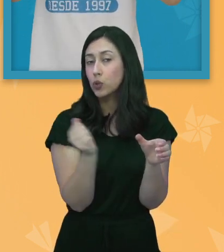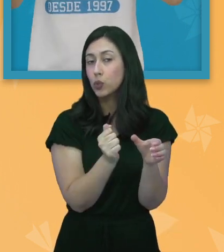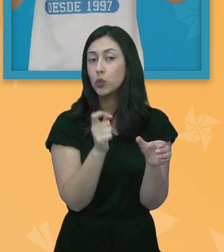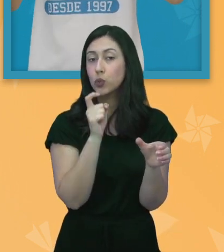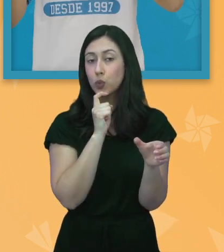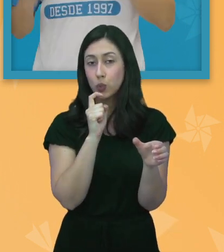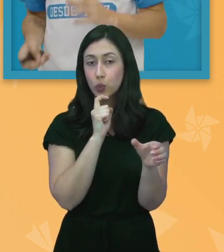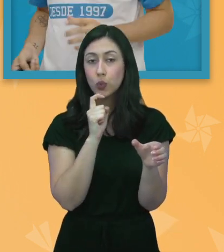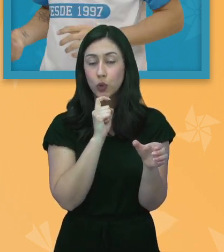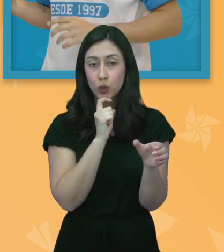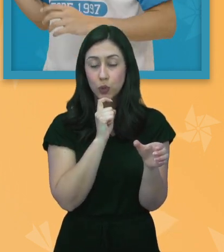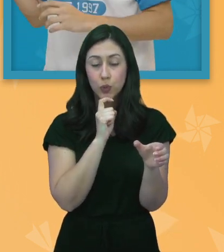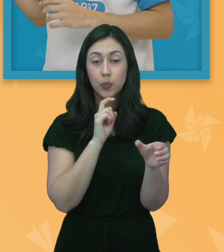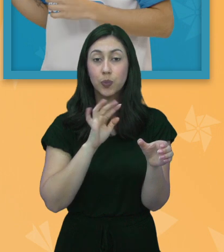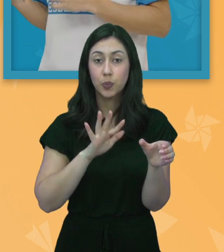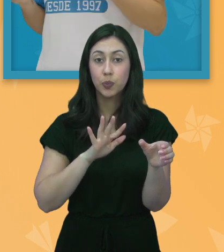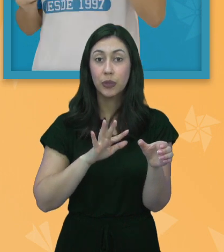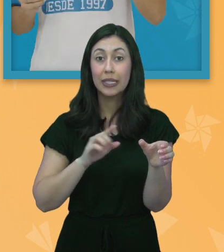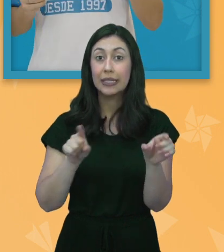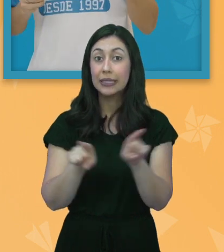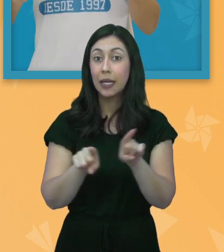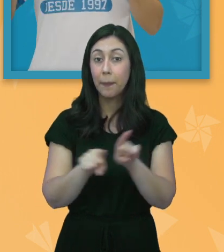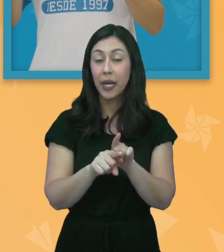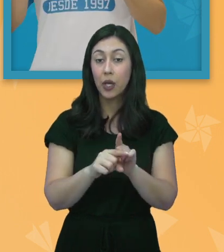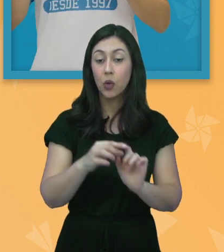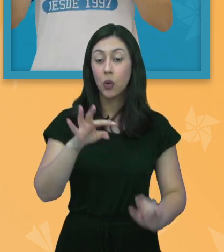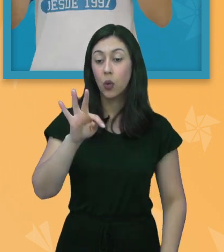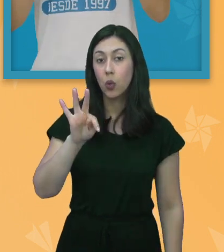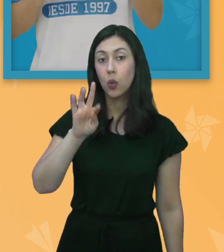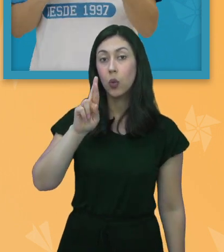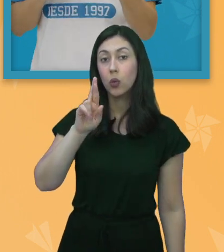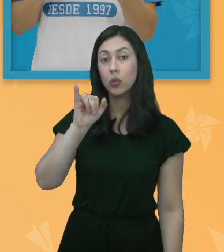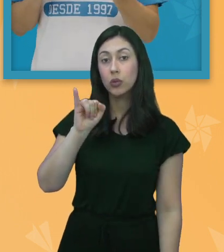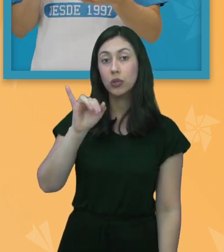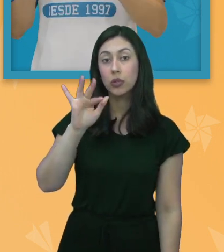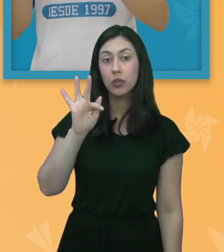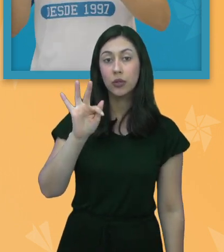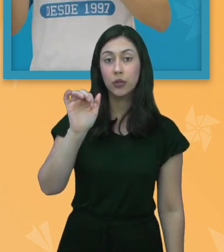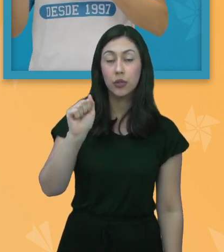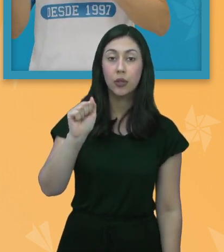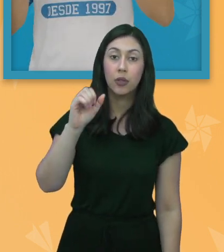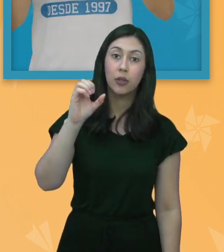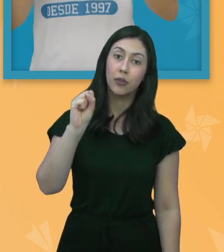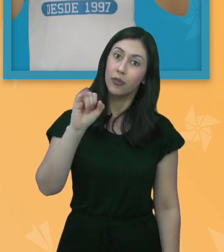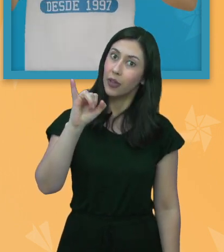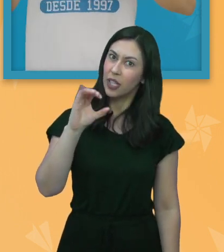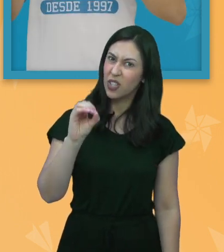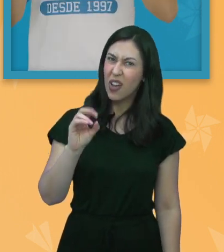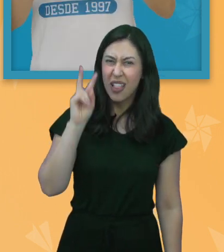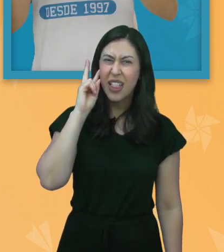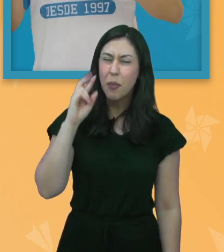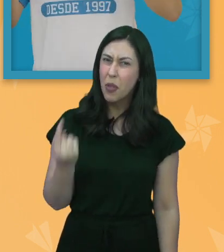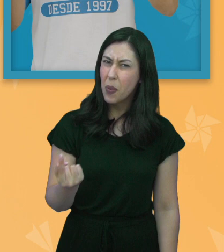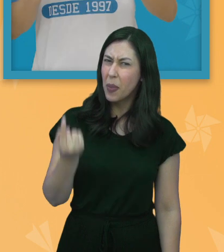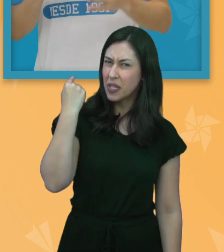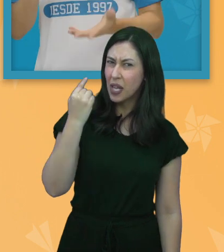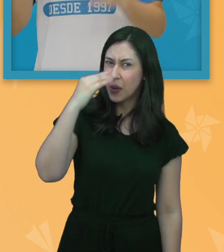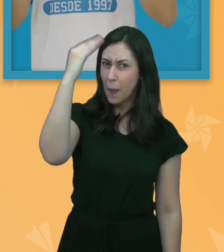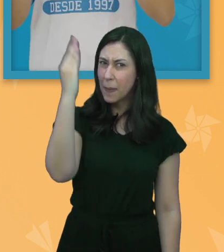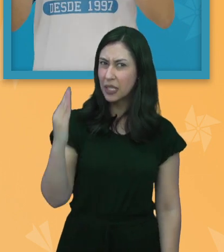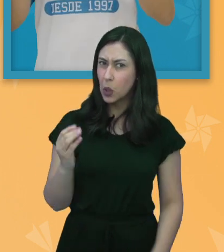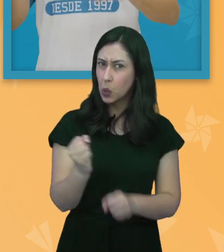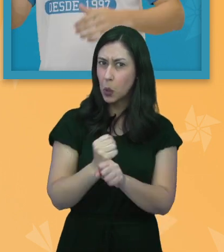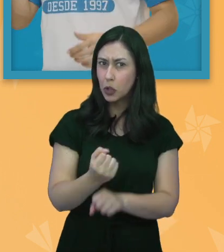água no estado sólido. Temos também o sistema trifásico, que é composto por 3 fases, né? Lembra do Tri, Brasil, quando foi tricampeão em